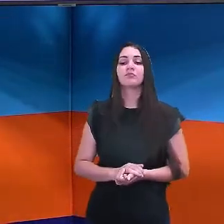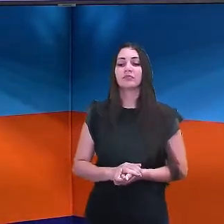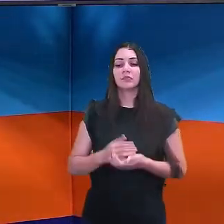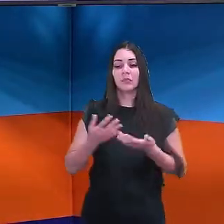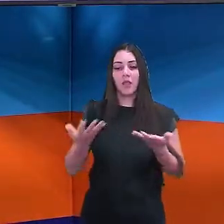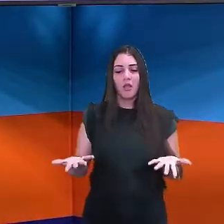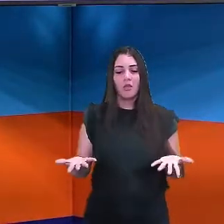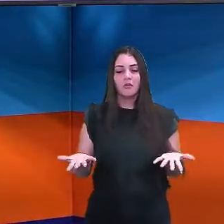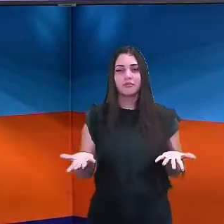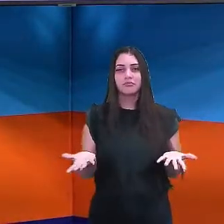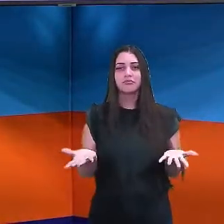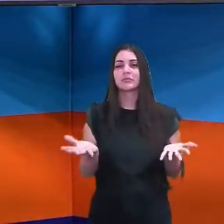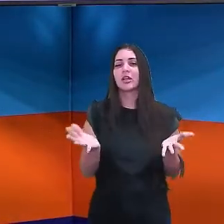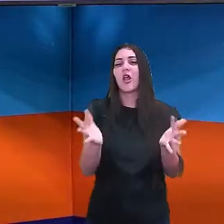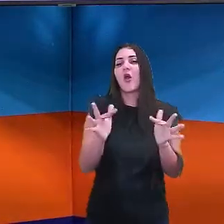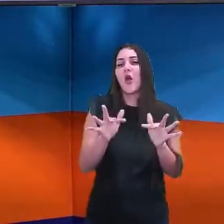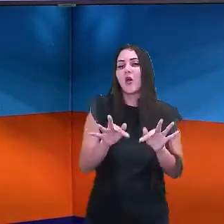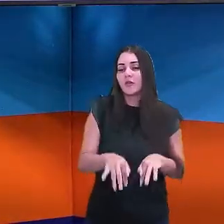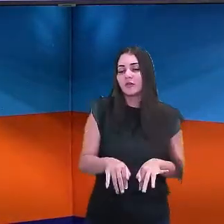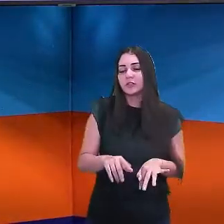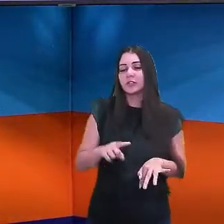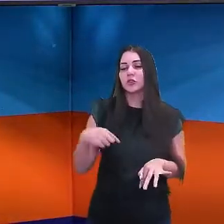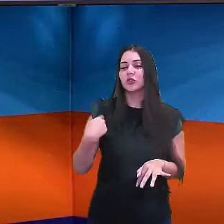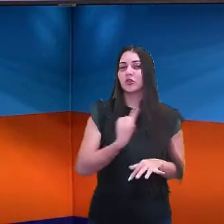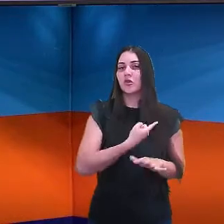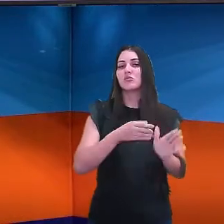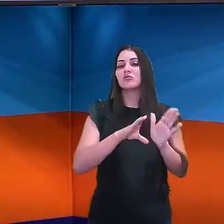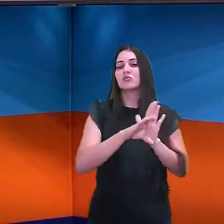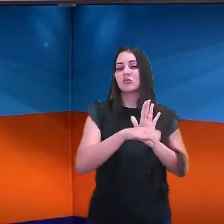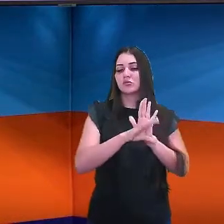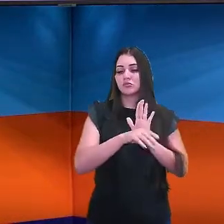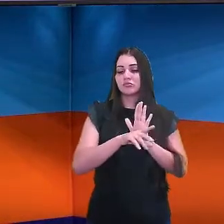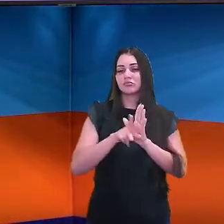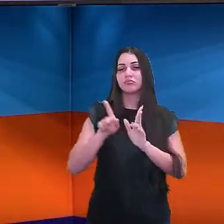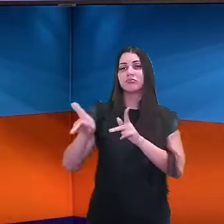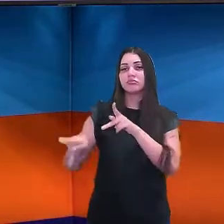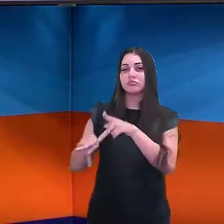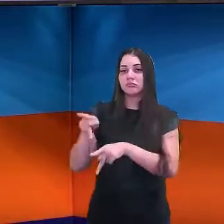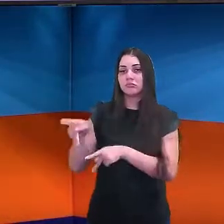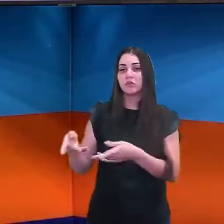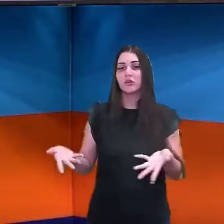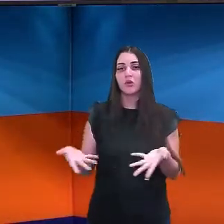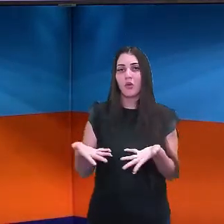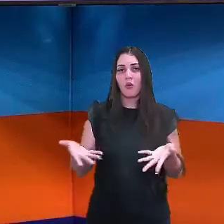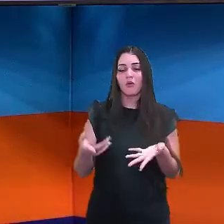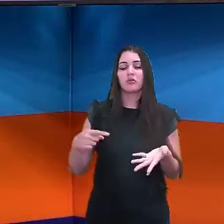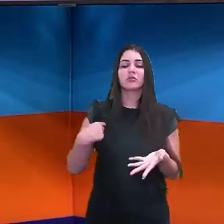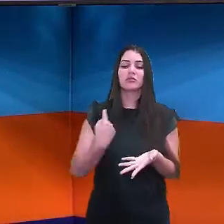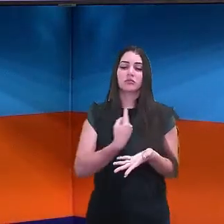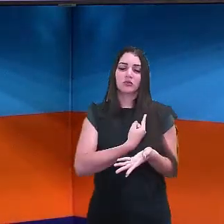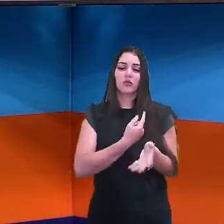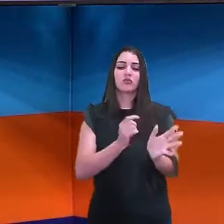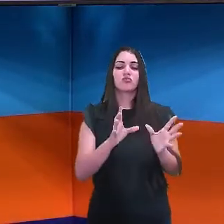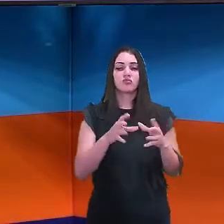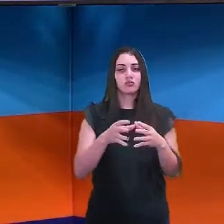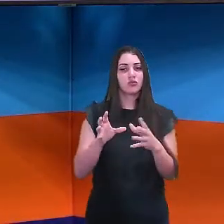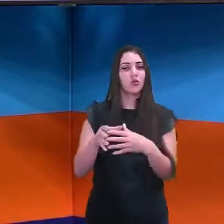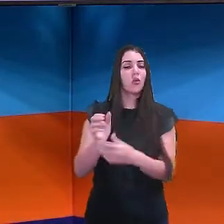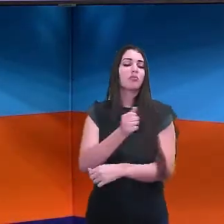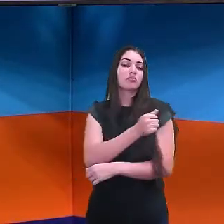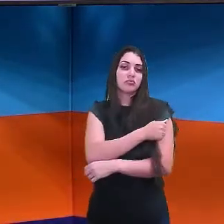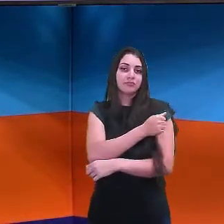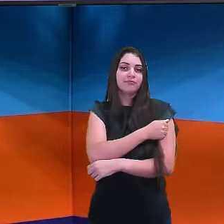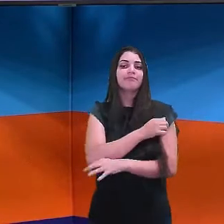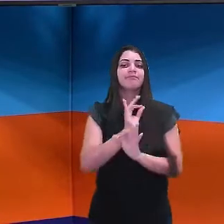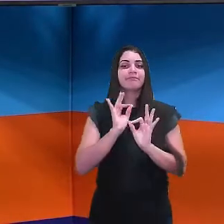gente encerra, né, o nosso conceito de população, hoje para as nossas turminhas, para os nossos